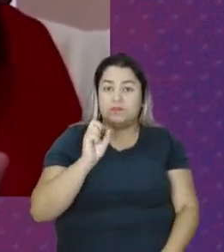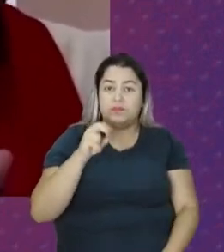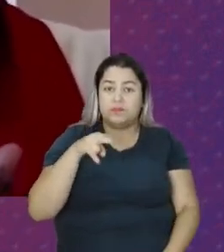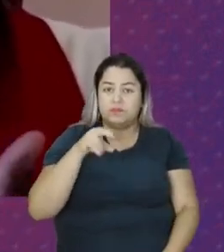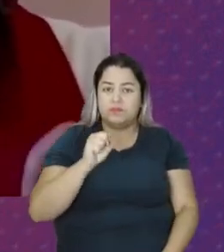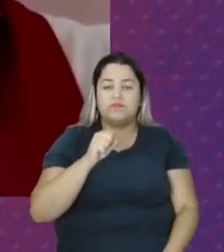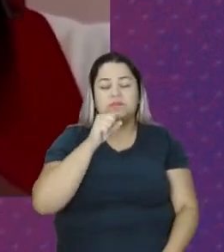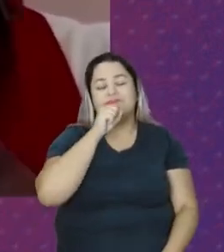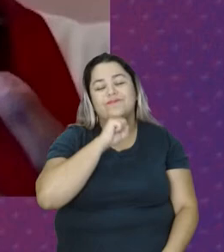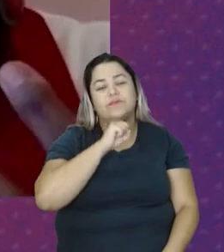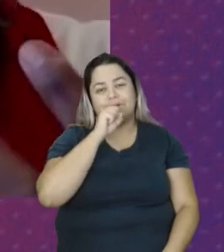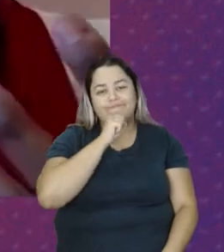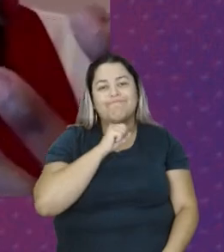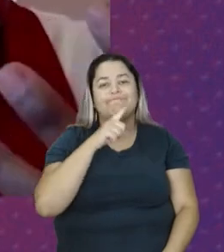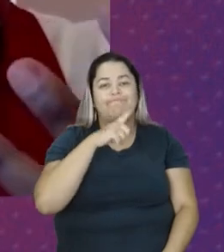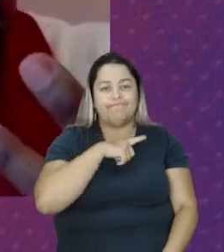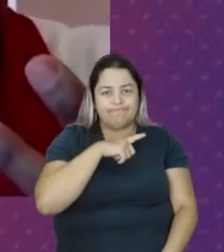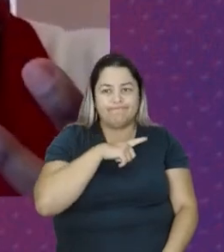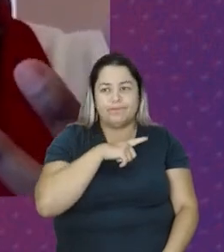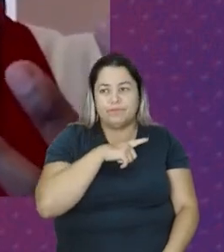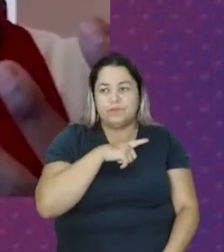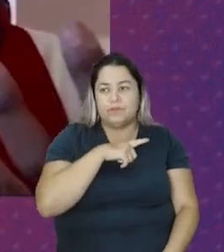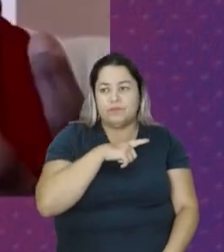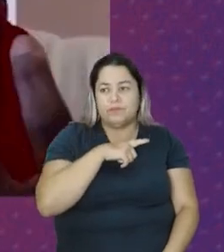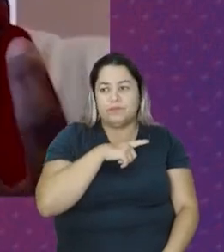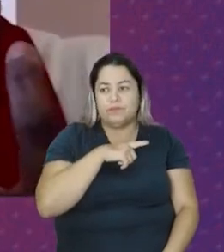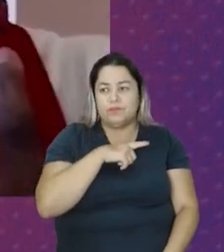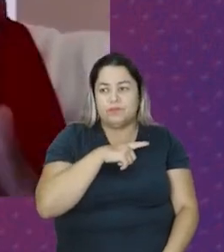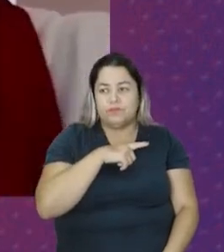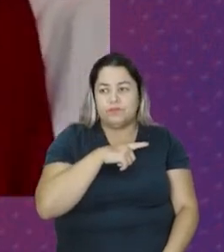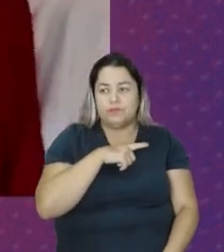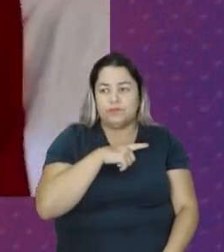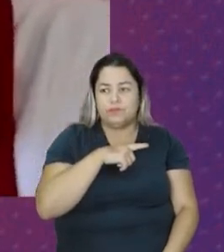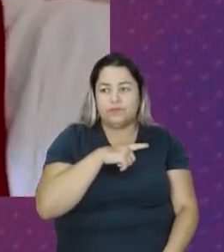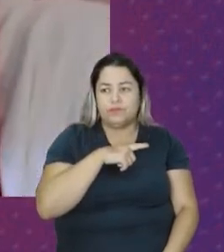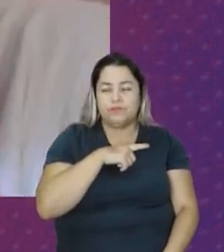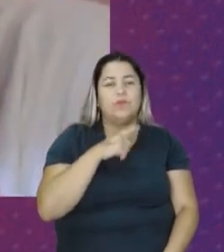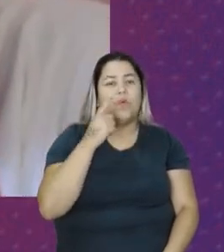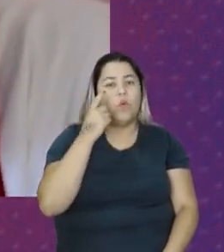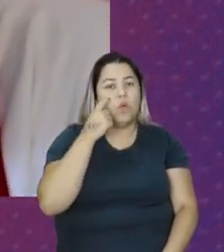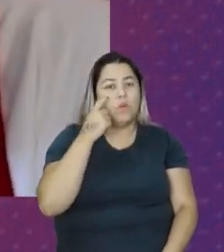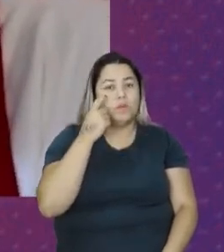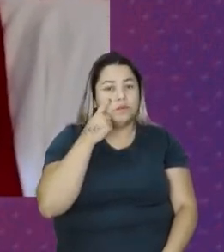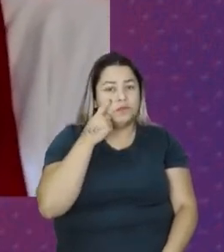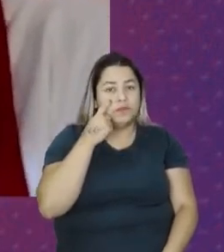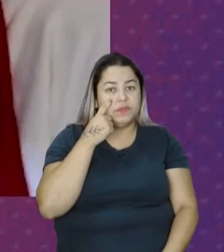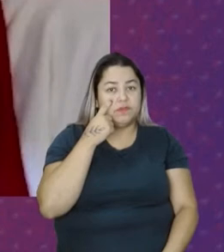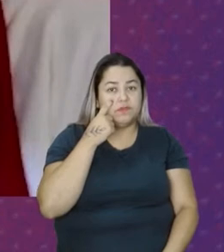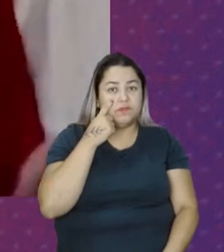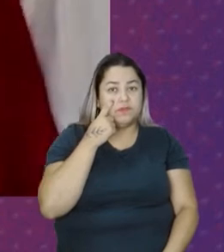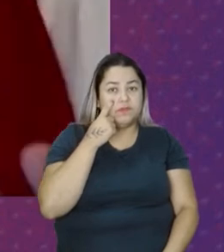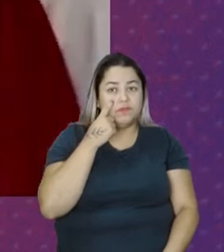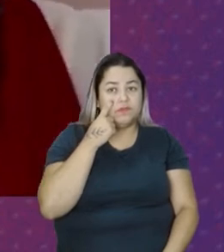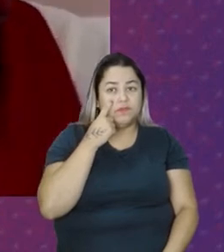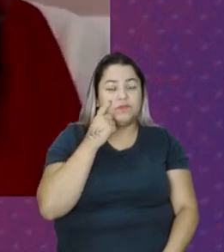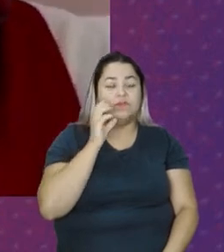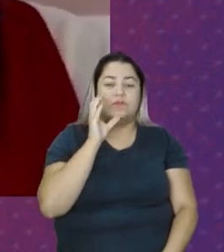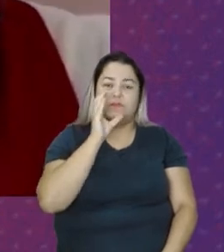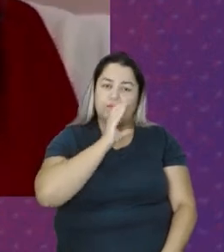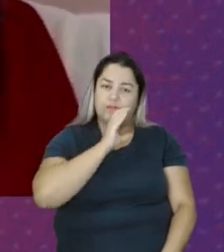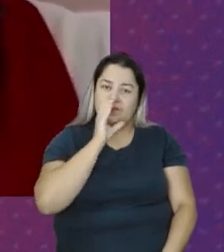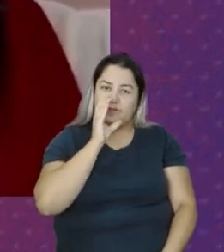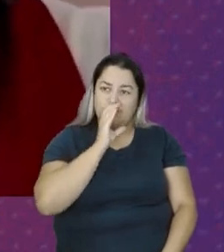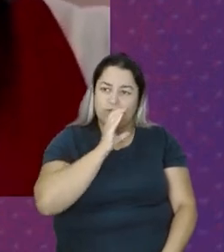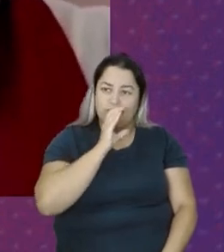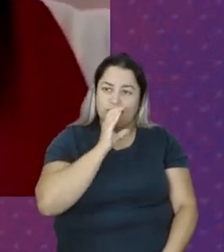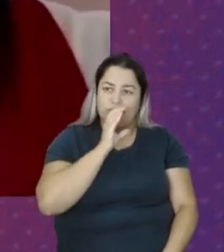velhos. Então, nós temos que observar essa eficácia